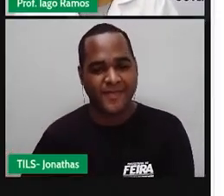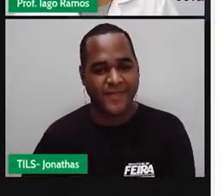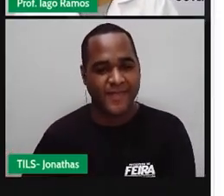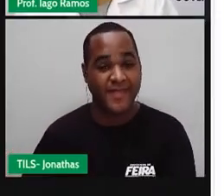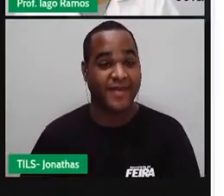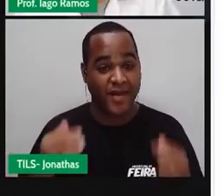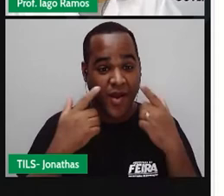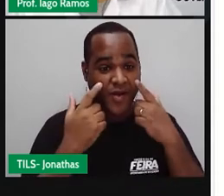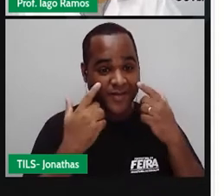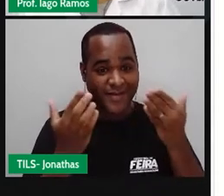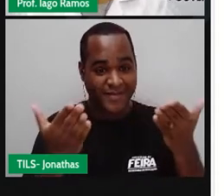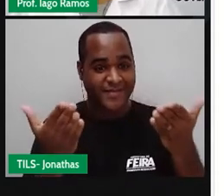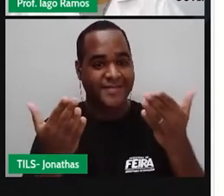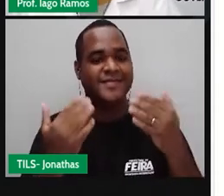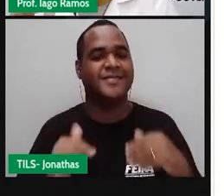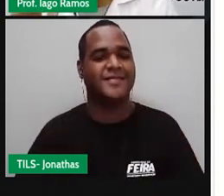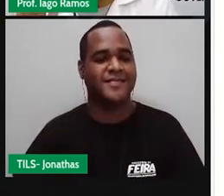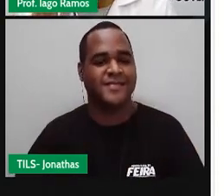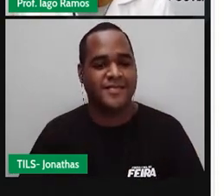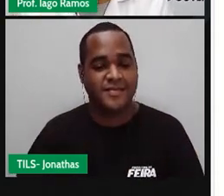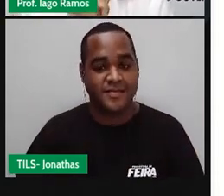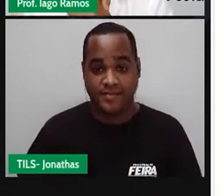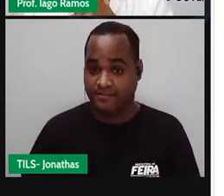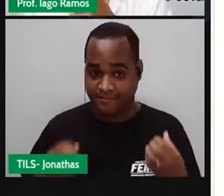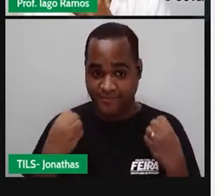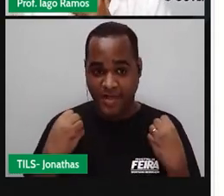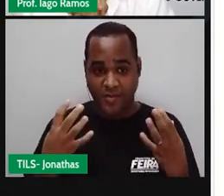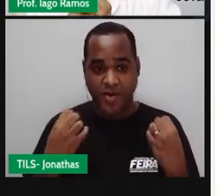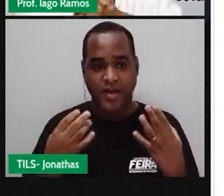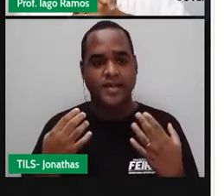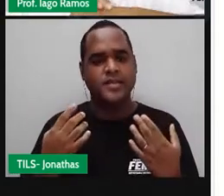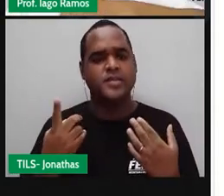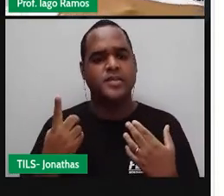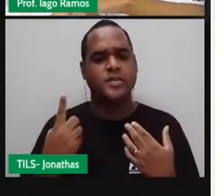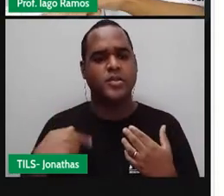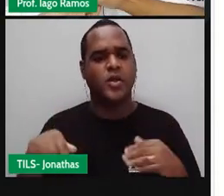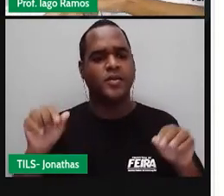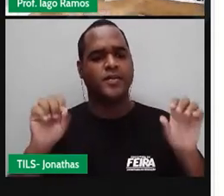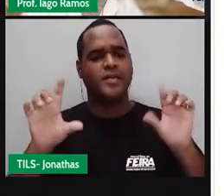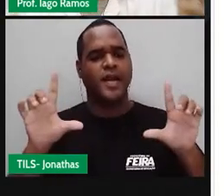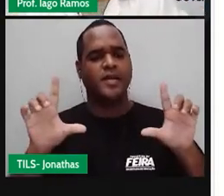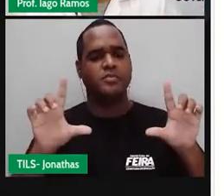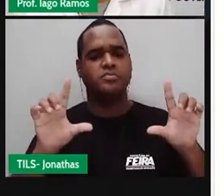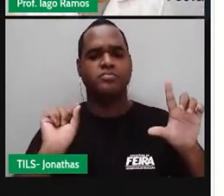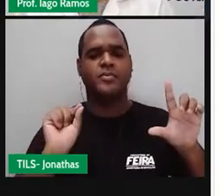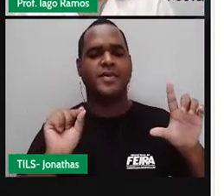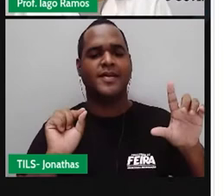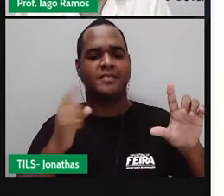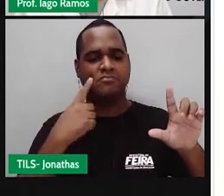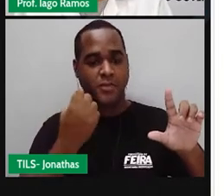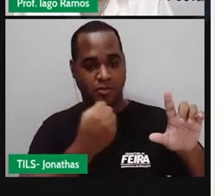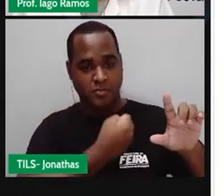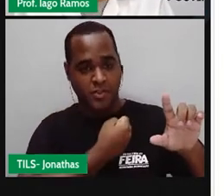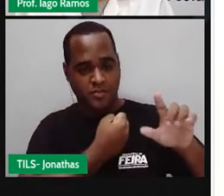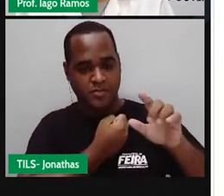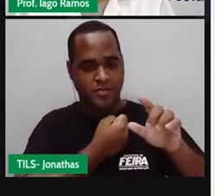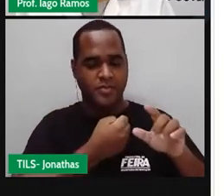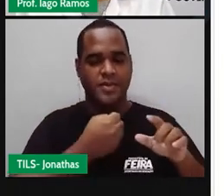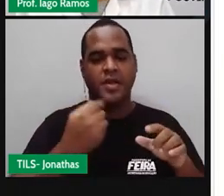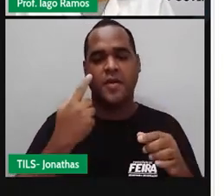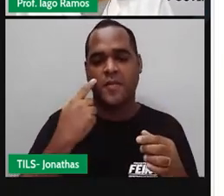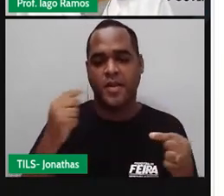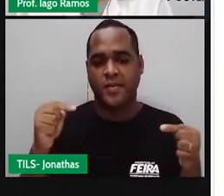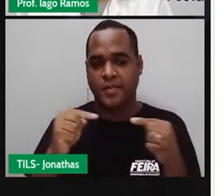olha a tela aí tá bom bom que é que a gente tem nessa tela a gente tem umas e